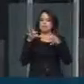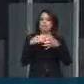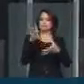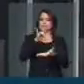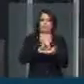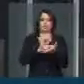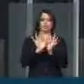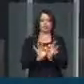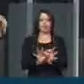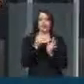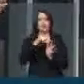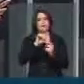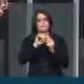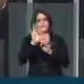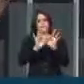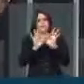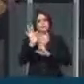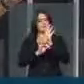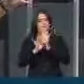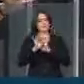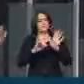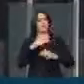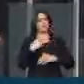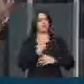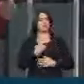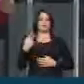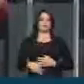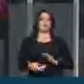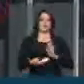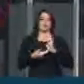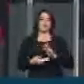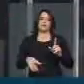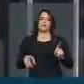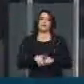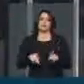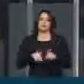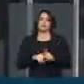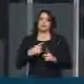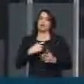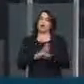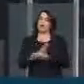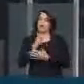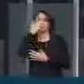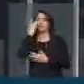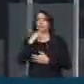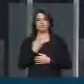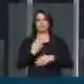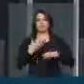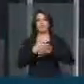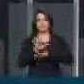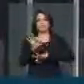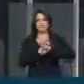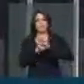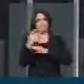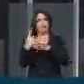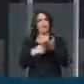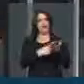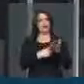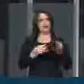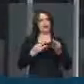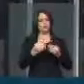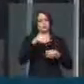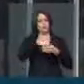interessados, produziu um texto em que nós aqui da Câmara também, muitos de nós participou da construção desse acordo